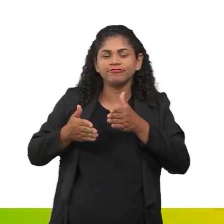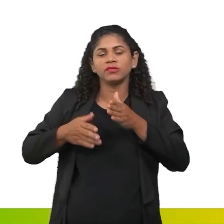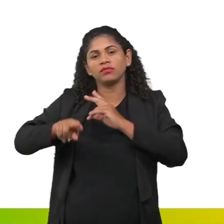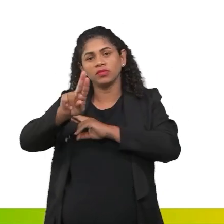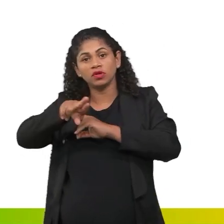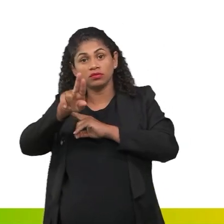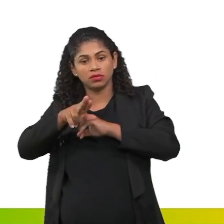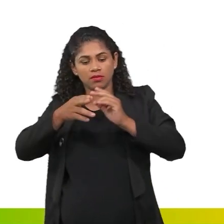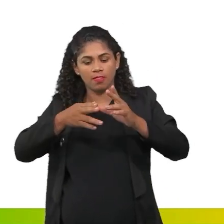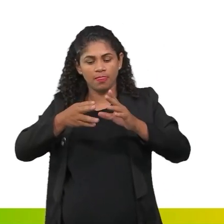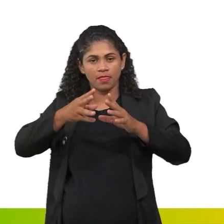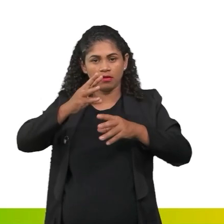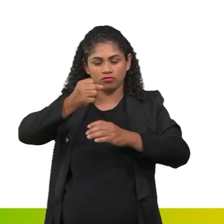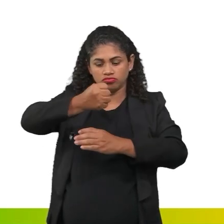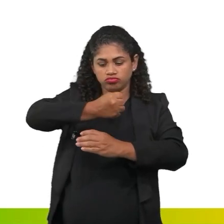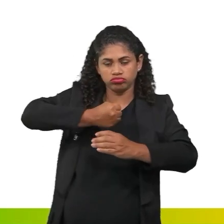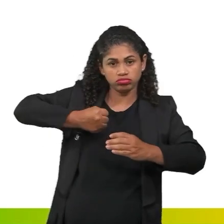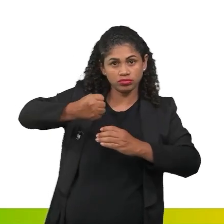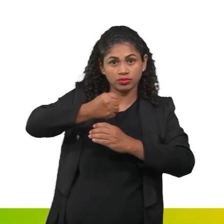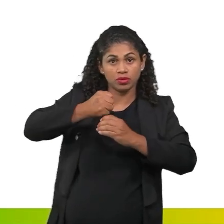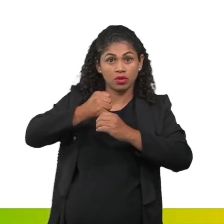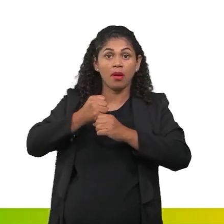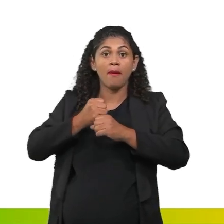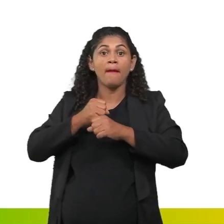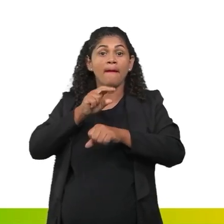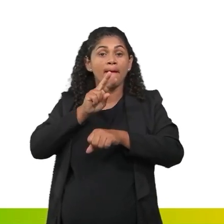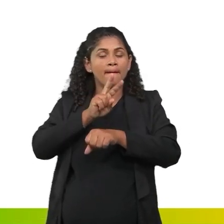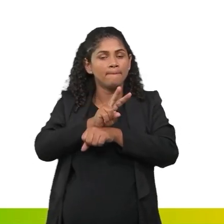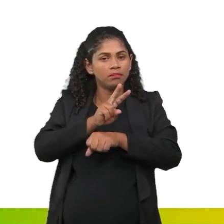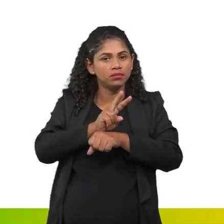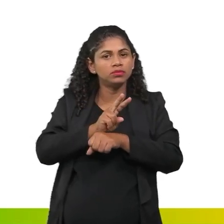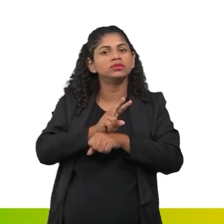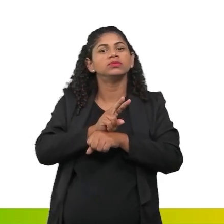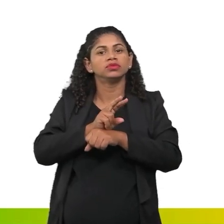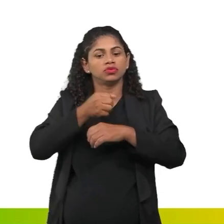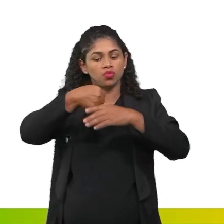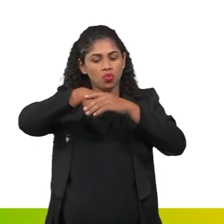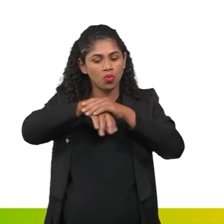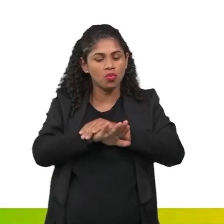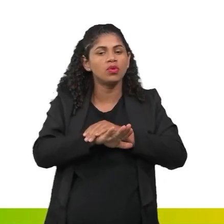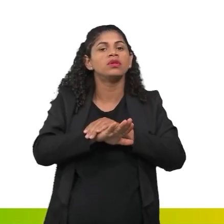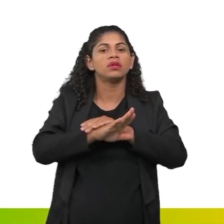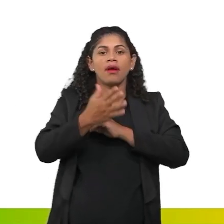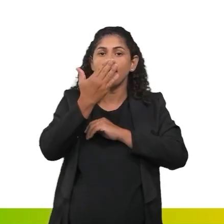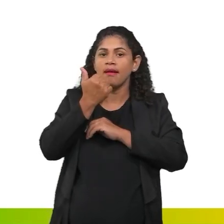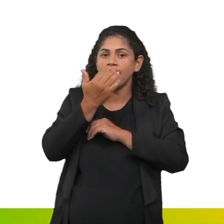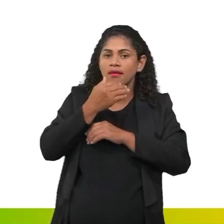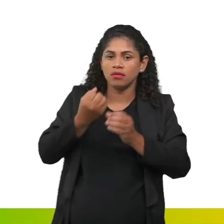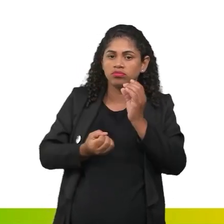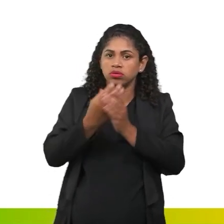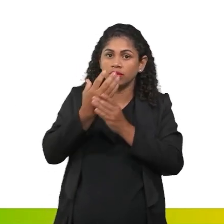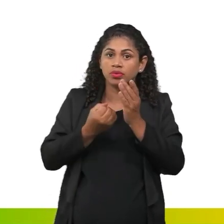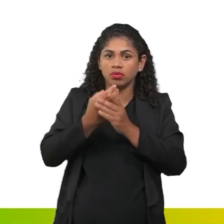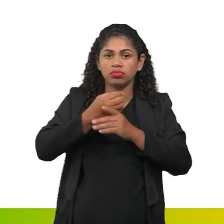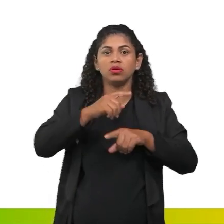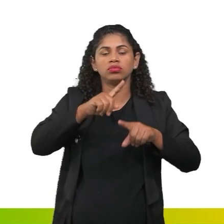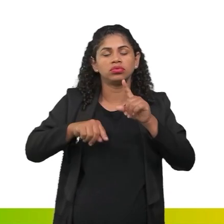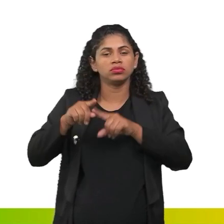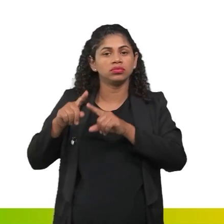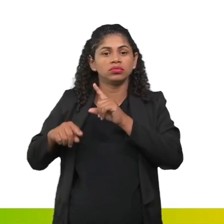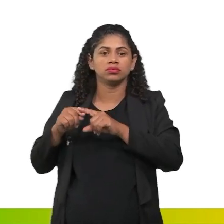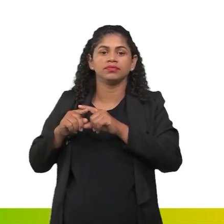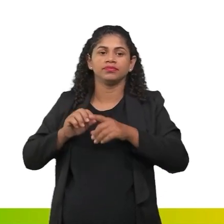compostos, possibilitando ali a conservação de alimentos, o desenvolvimento de sabores característicos e a produção de substâncias